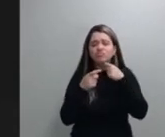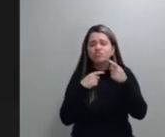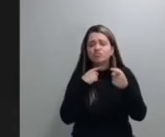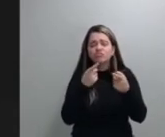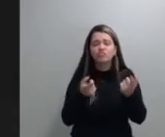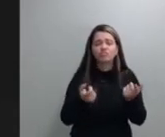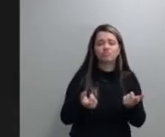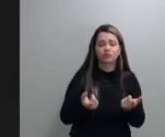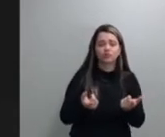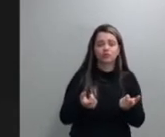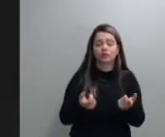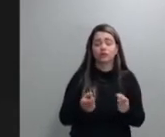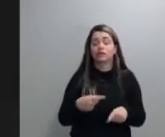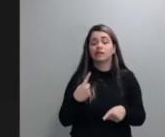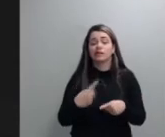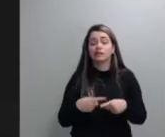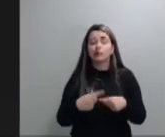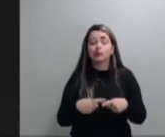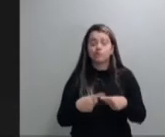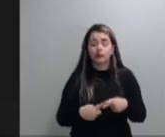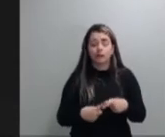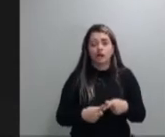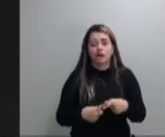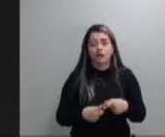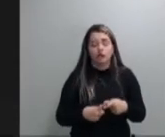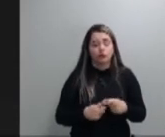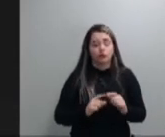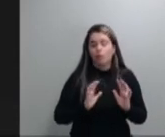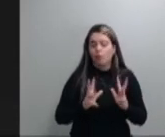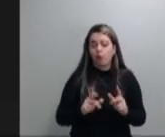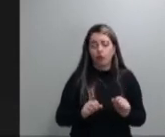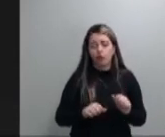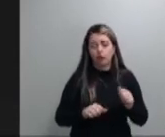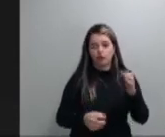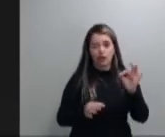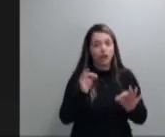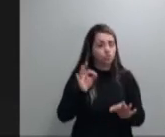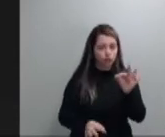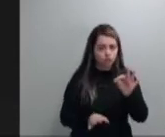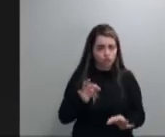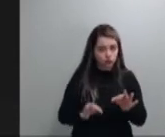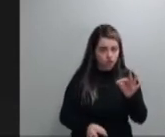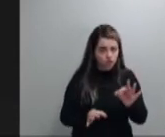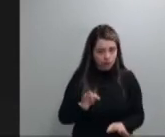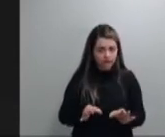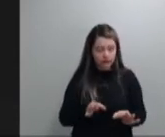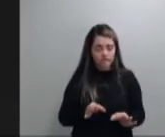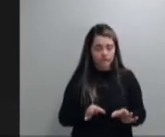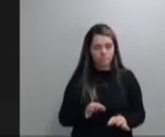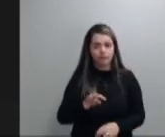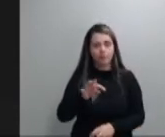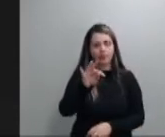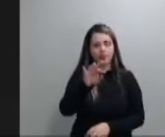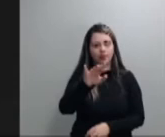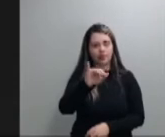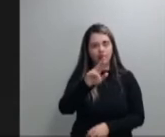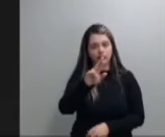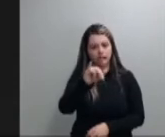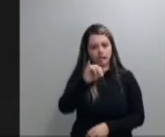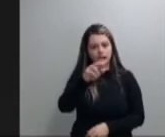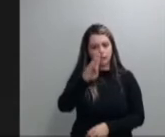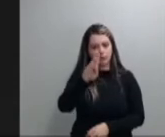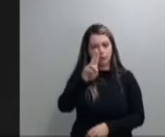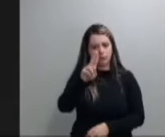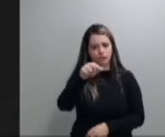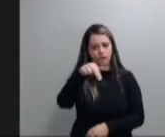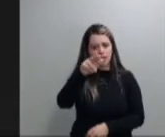acolhidos pelo Tribunal do Pleno do Tribunal de Justiça do Piauí, e houve,